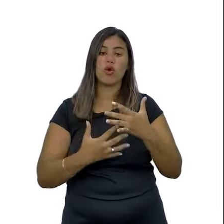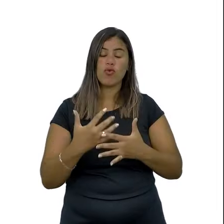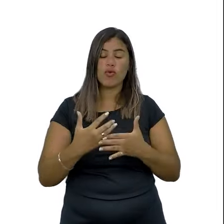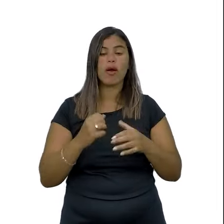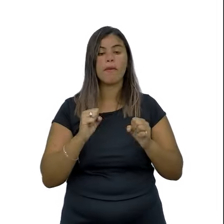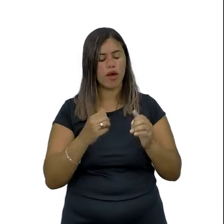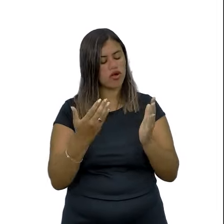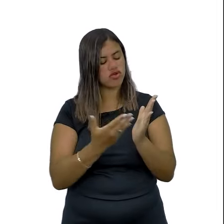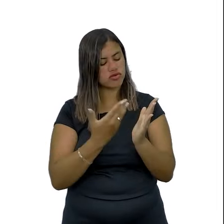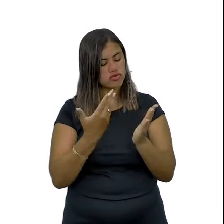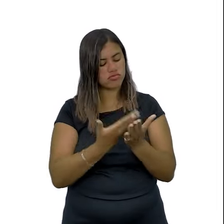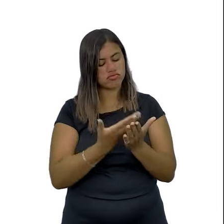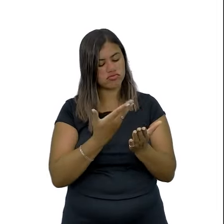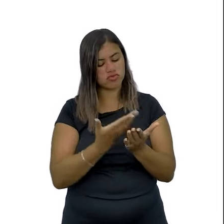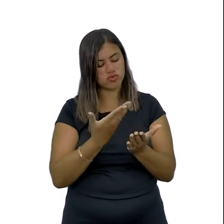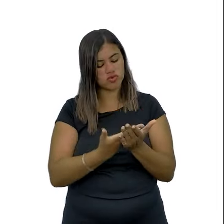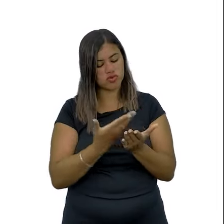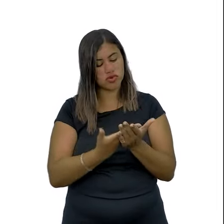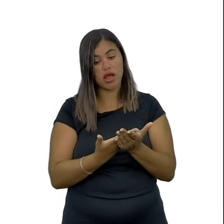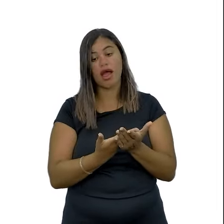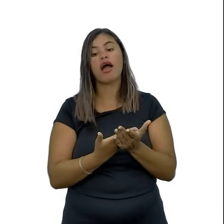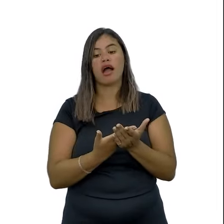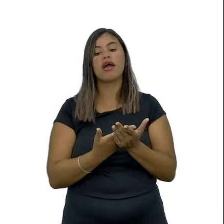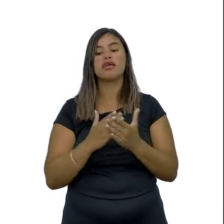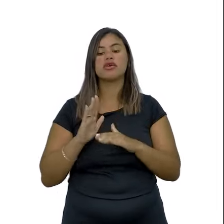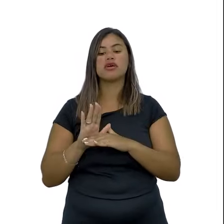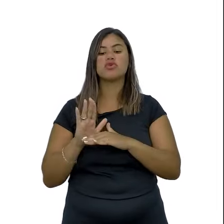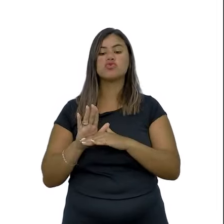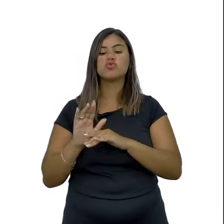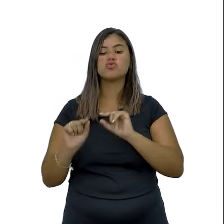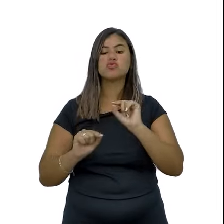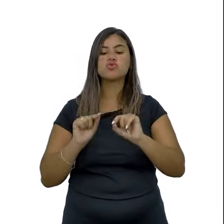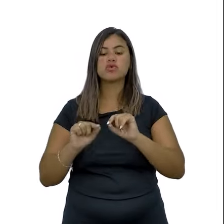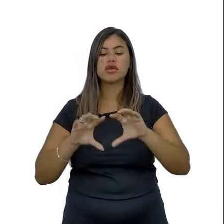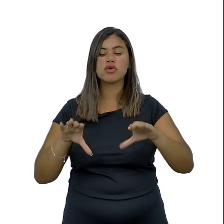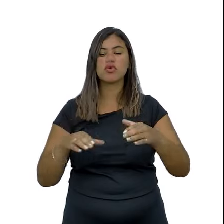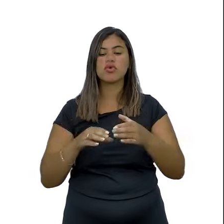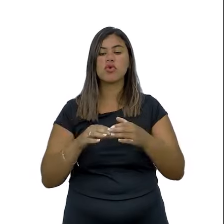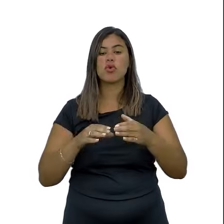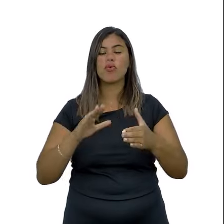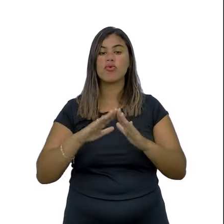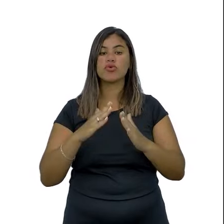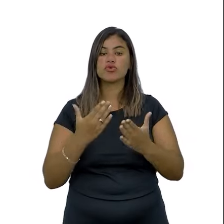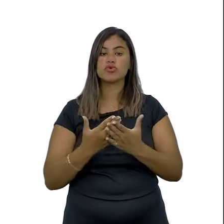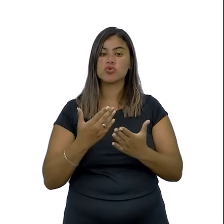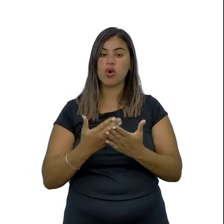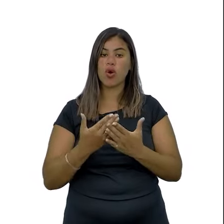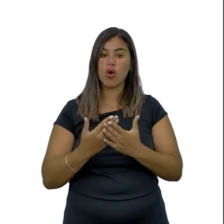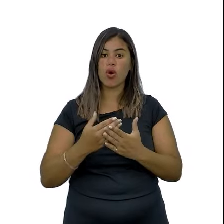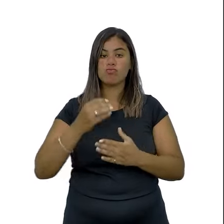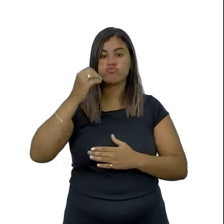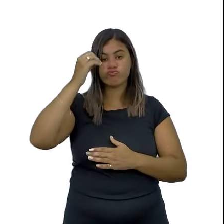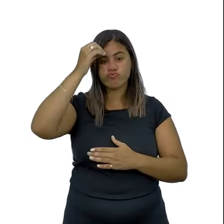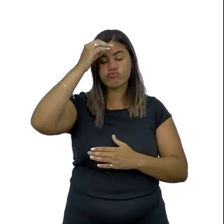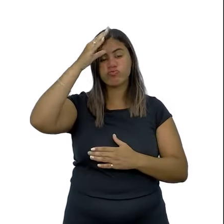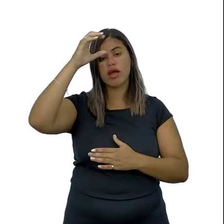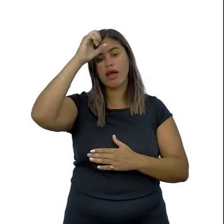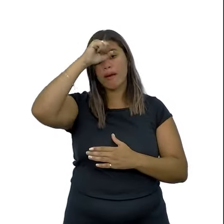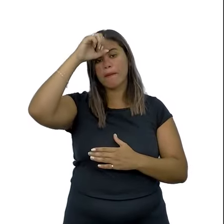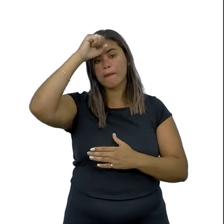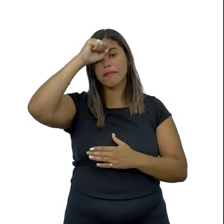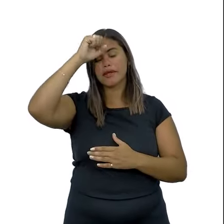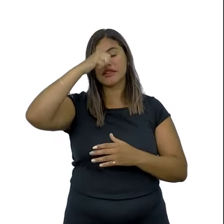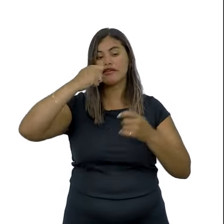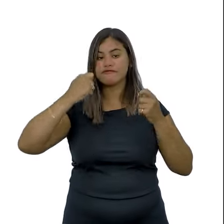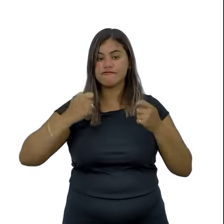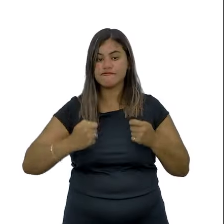entre pares possibilita que a equipe escolar construa conhecimentos efetivos e